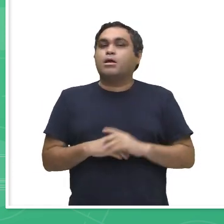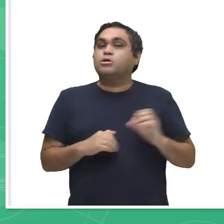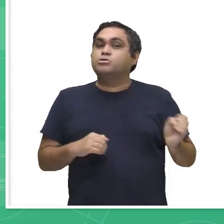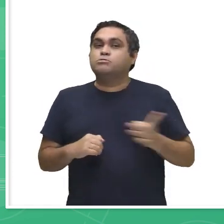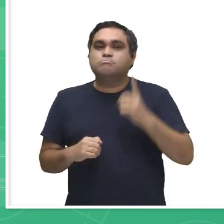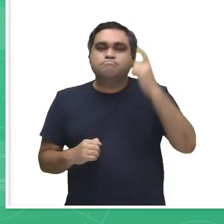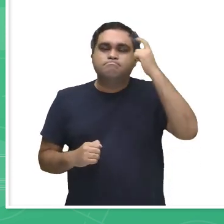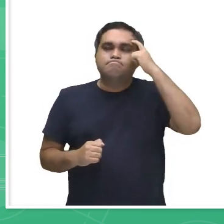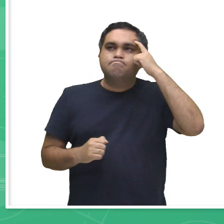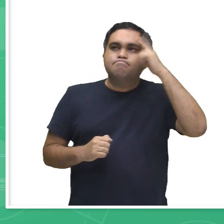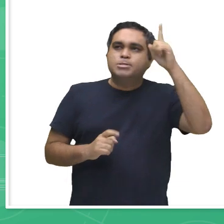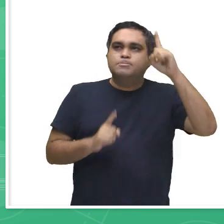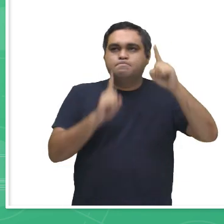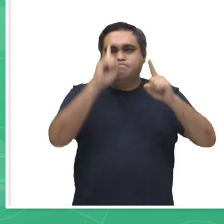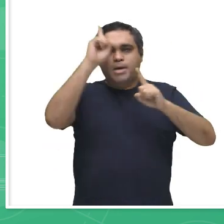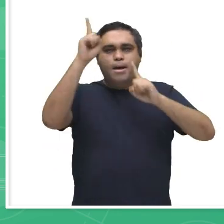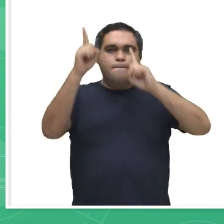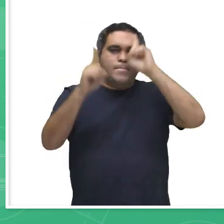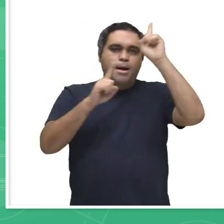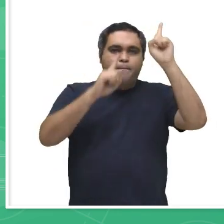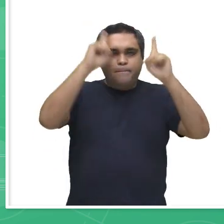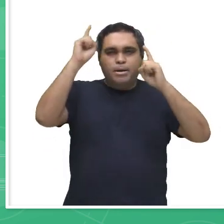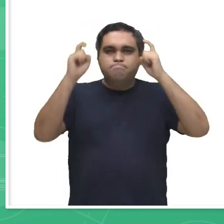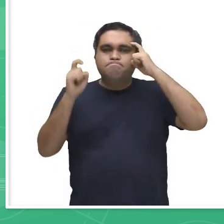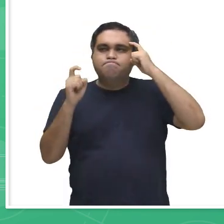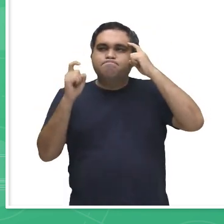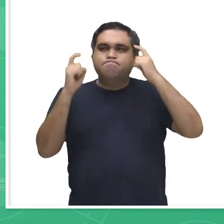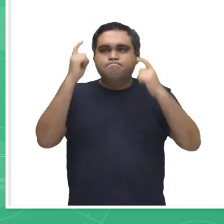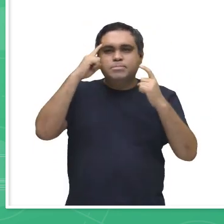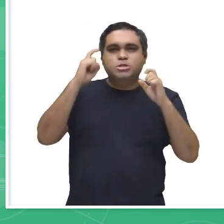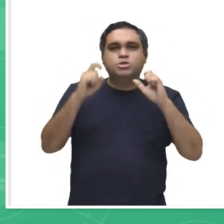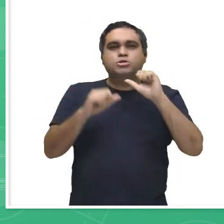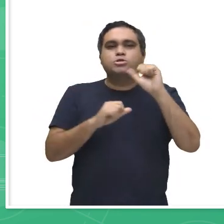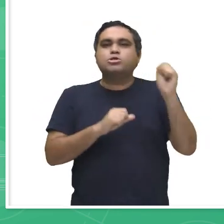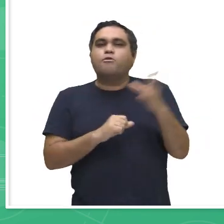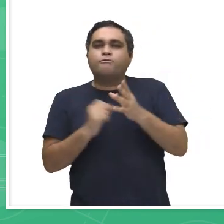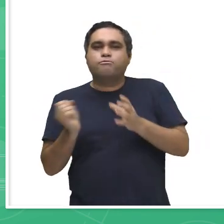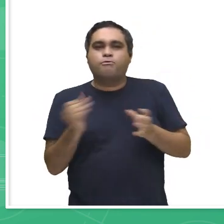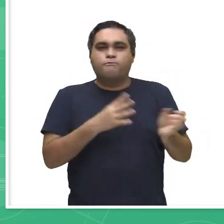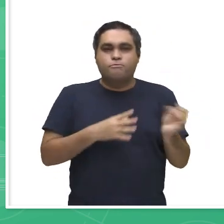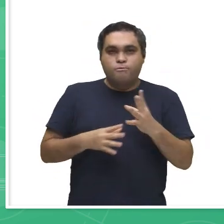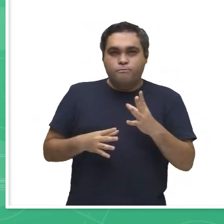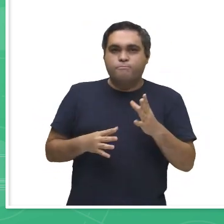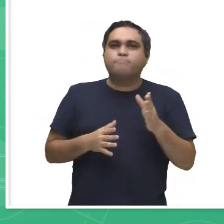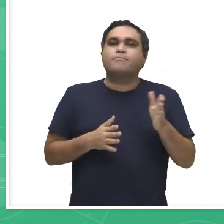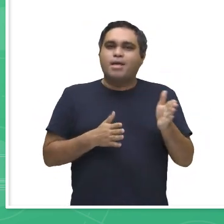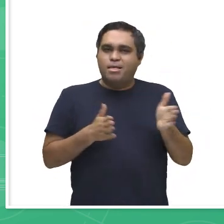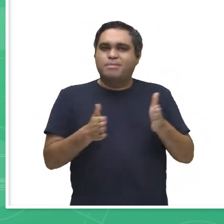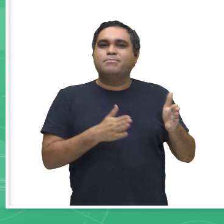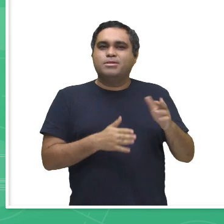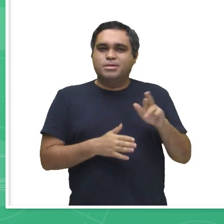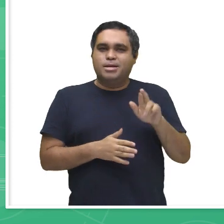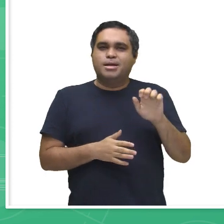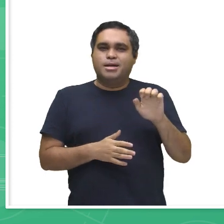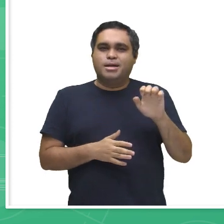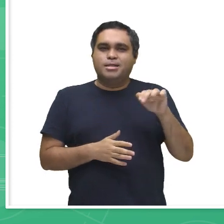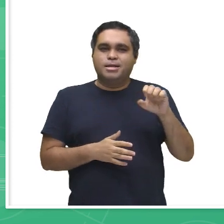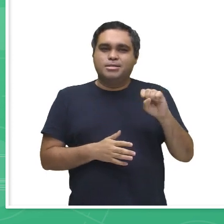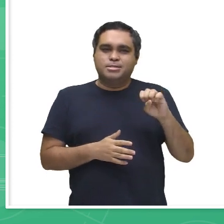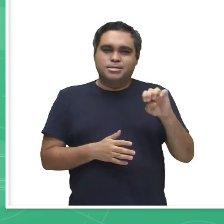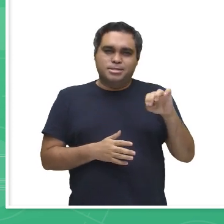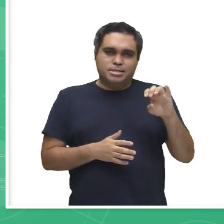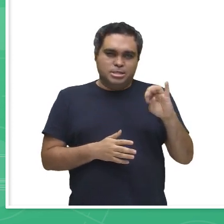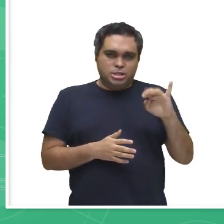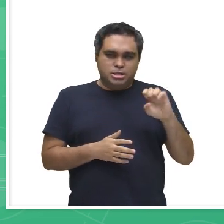vão surgindo a partir daí. Esse humanismo renascentista vai ser fundamental. A descoberta de um novo mundo também no século